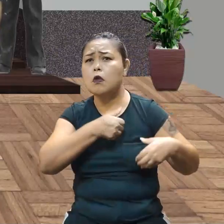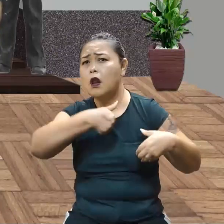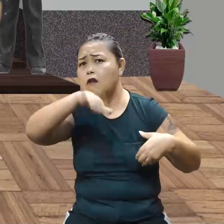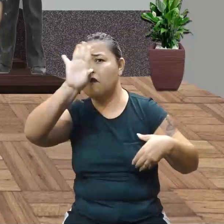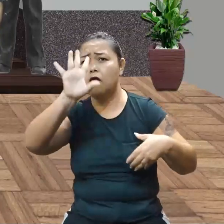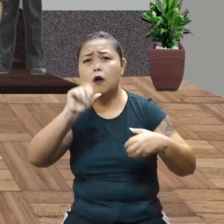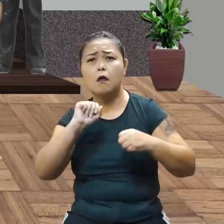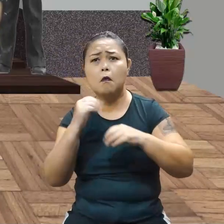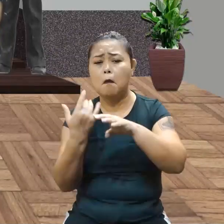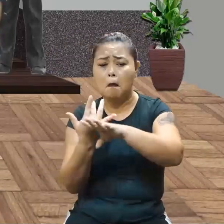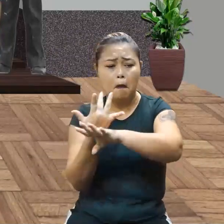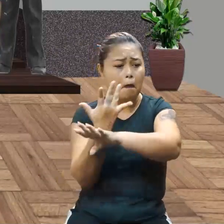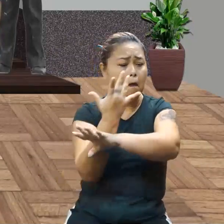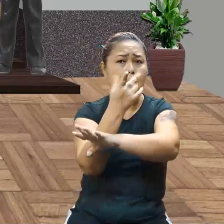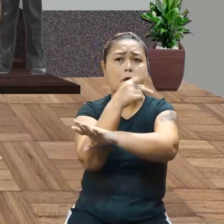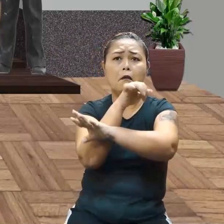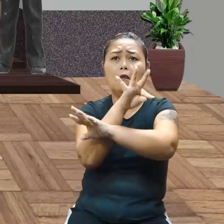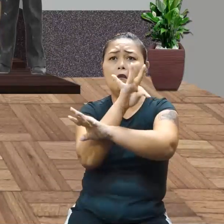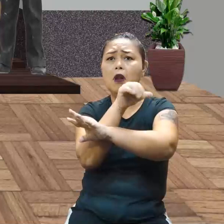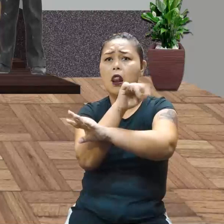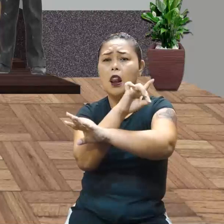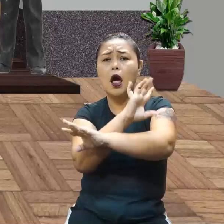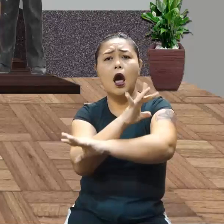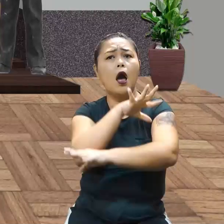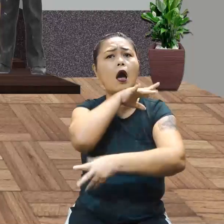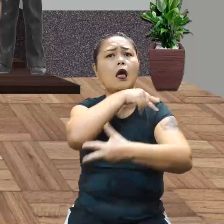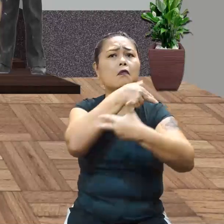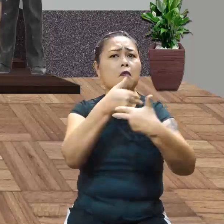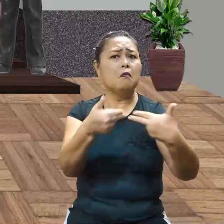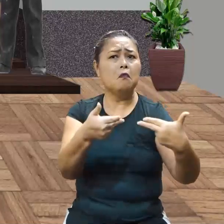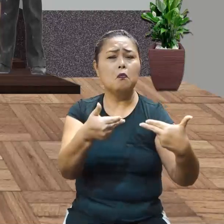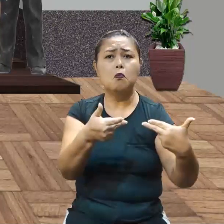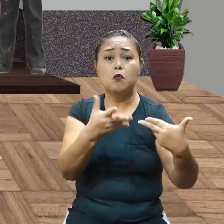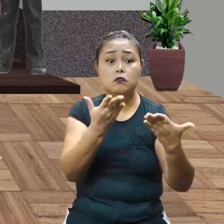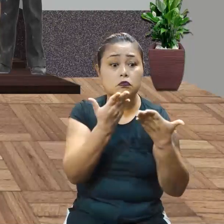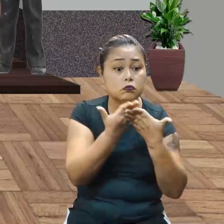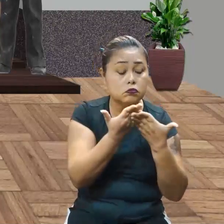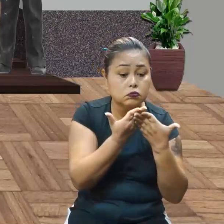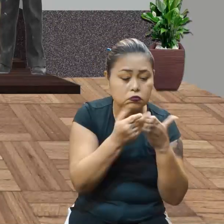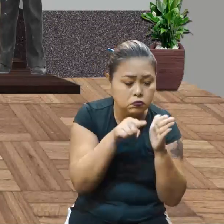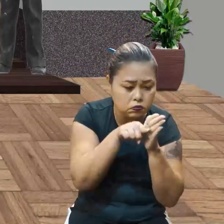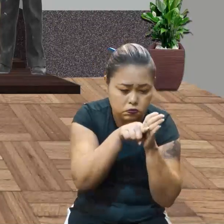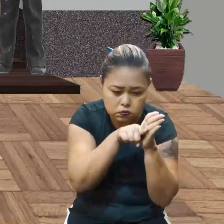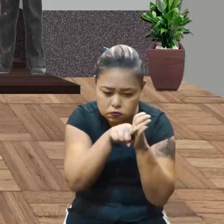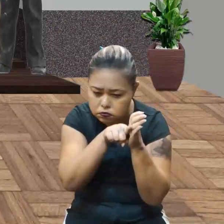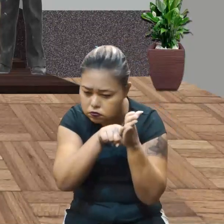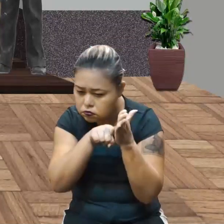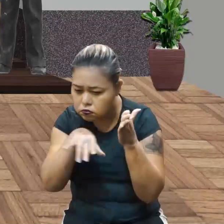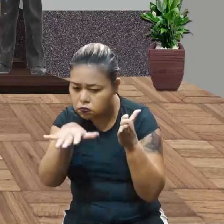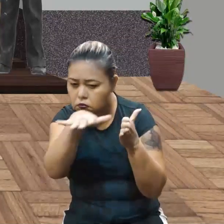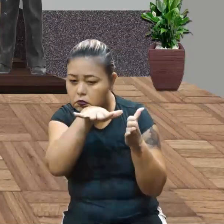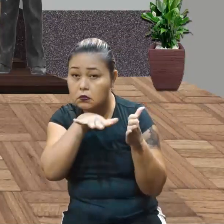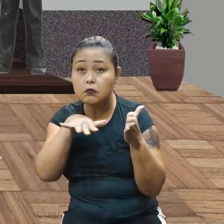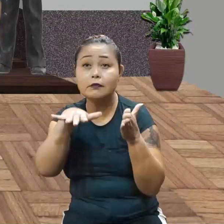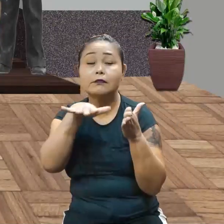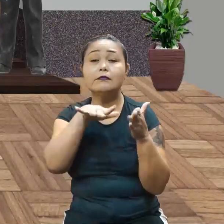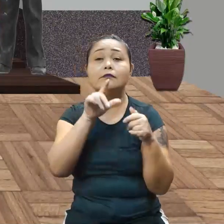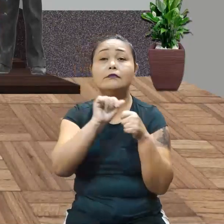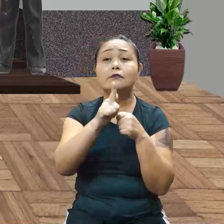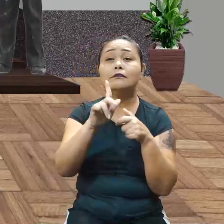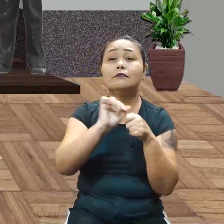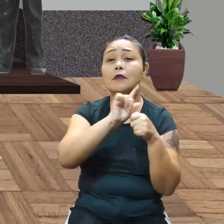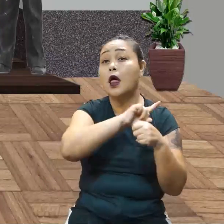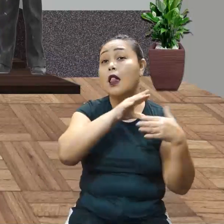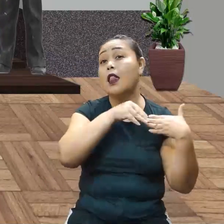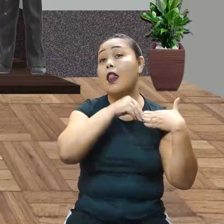levou plantas, levou animais, estudo geológico daqui dessa região, ele leva